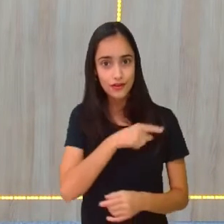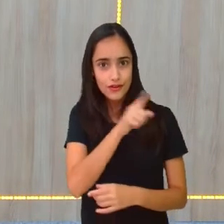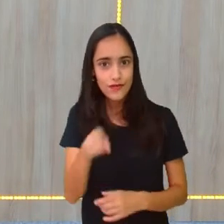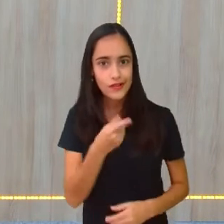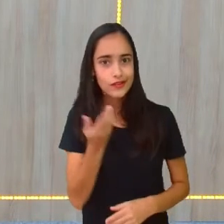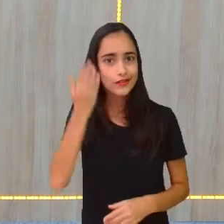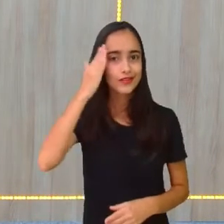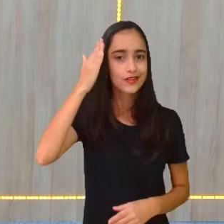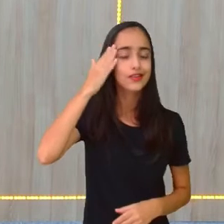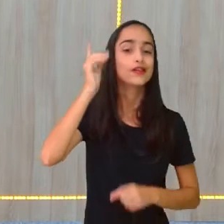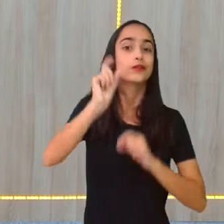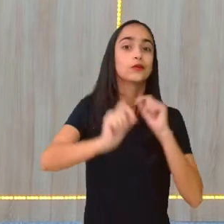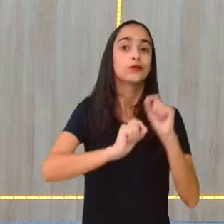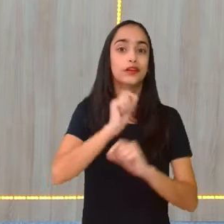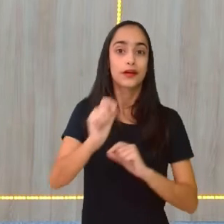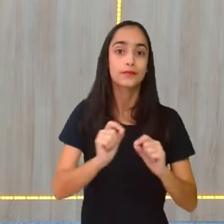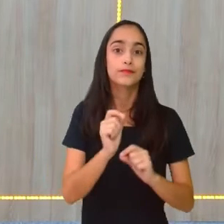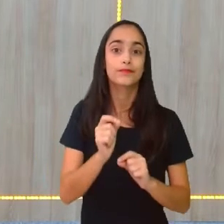seguinte, porque